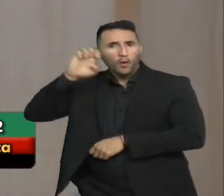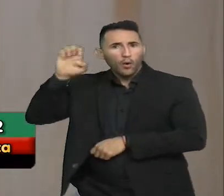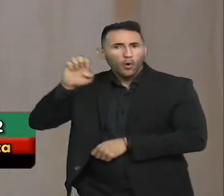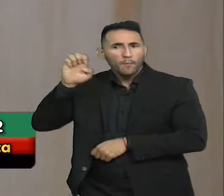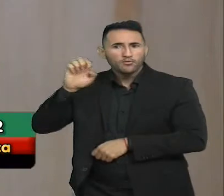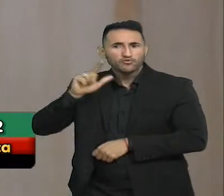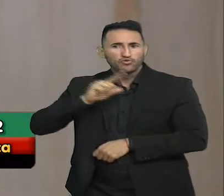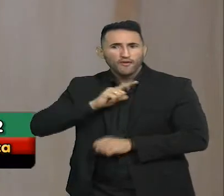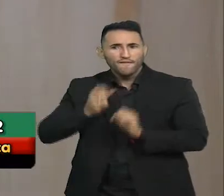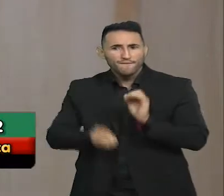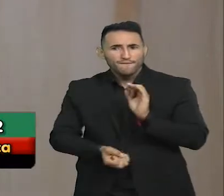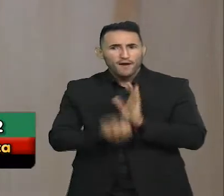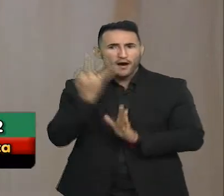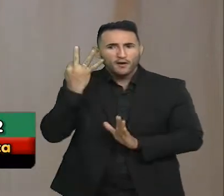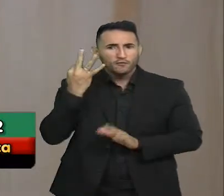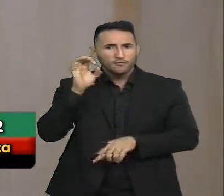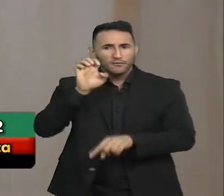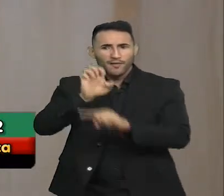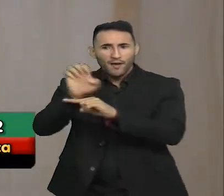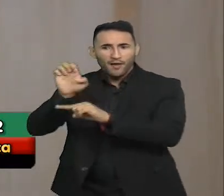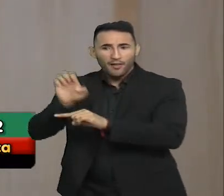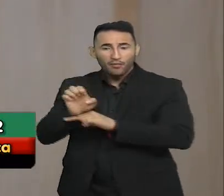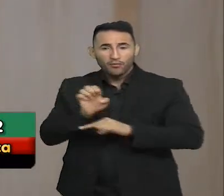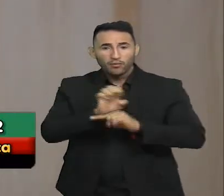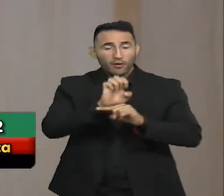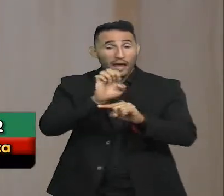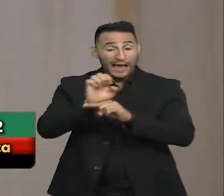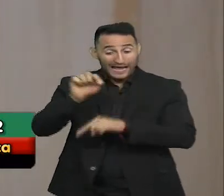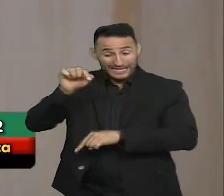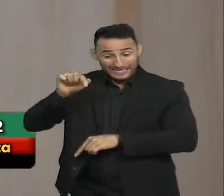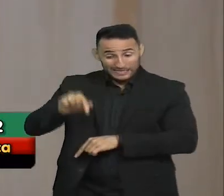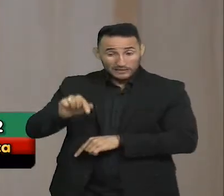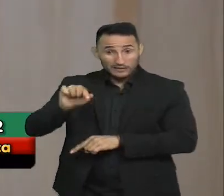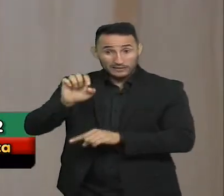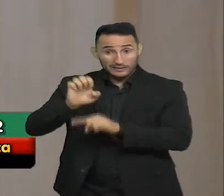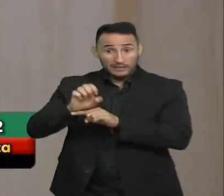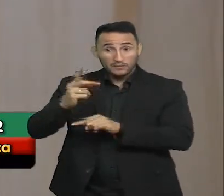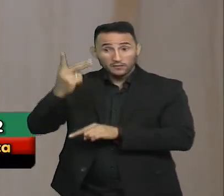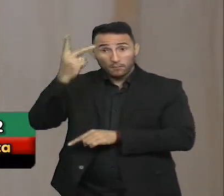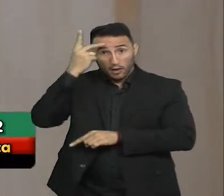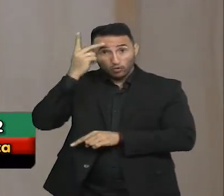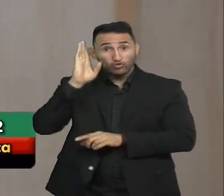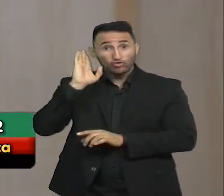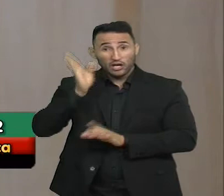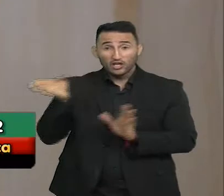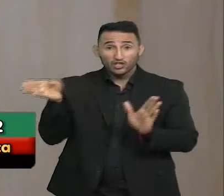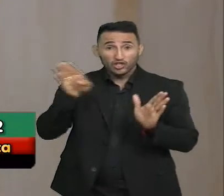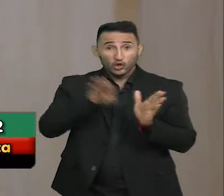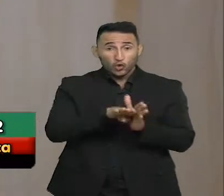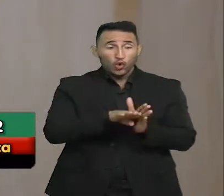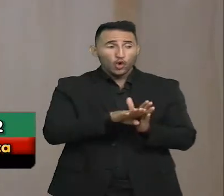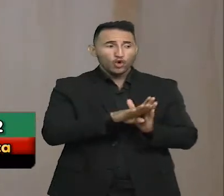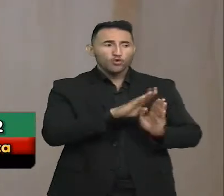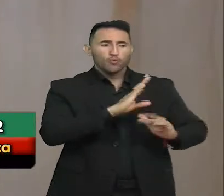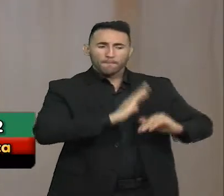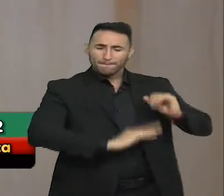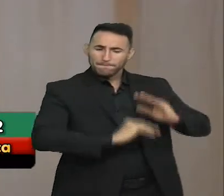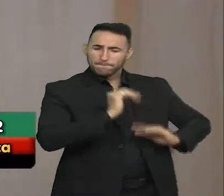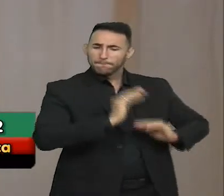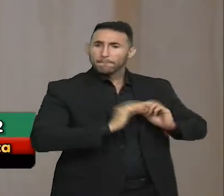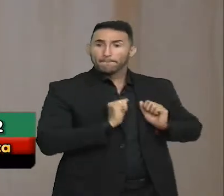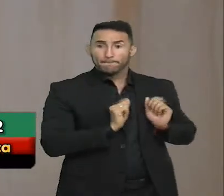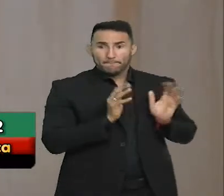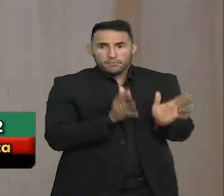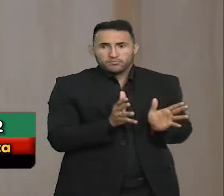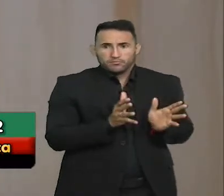diversos estados, e o nosso estado chegou com ação. Porque nós também